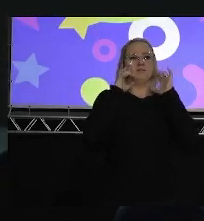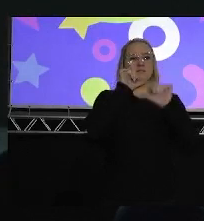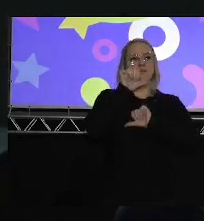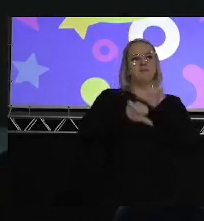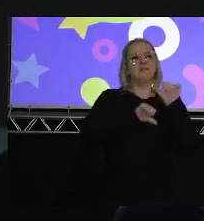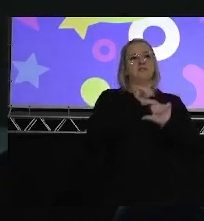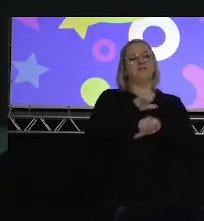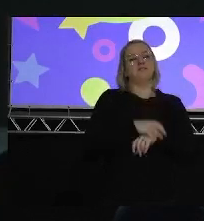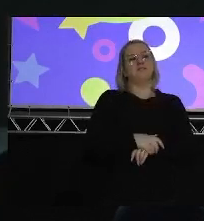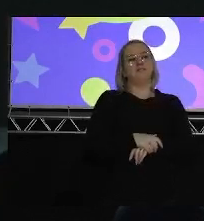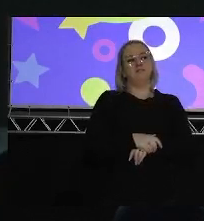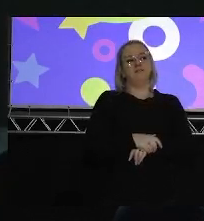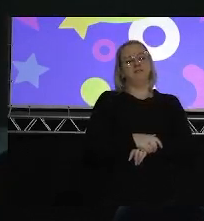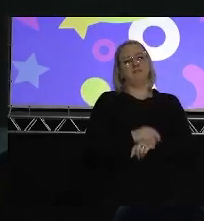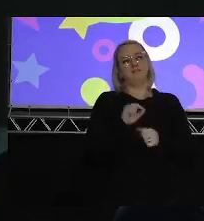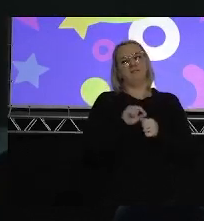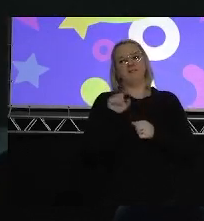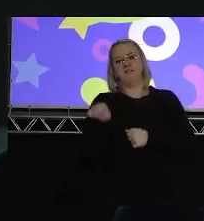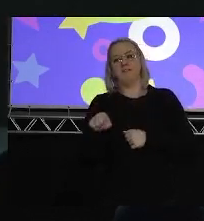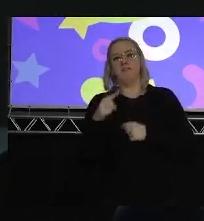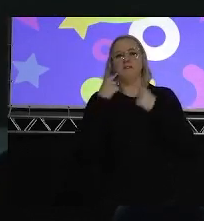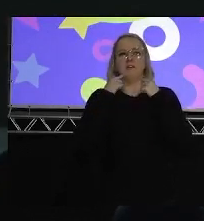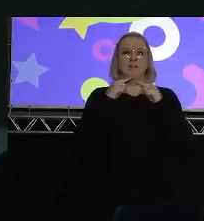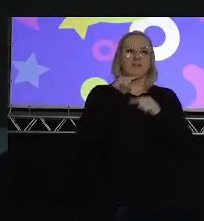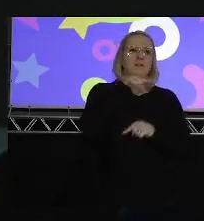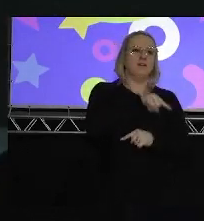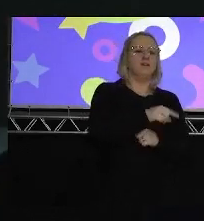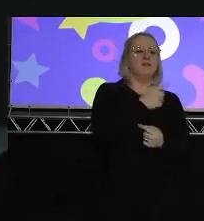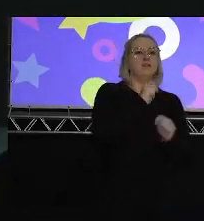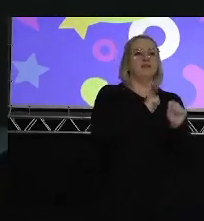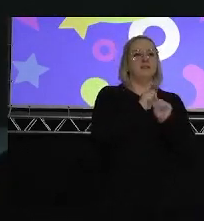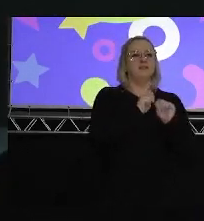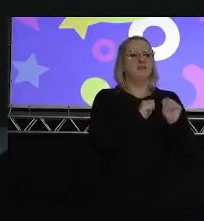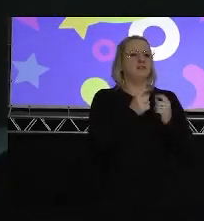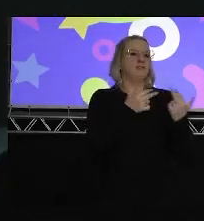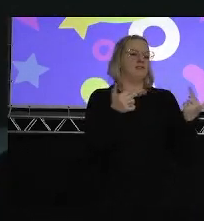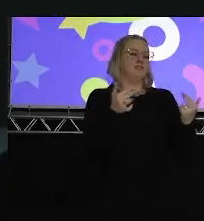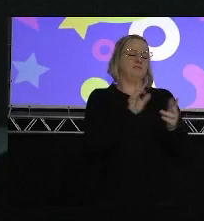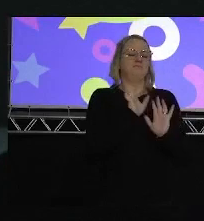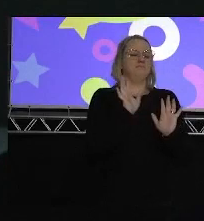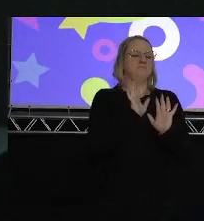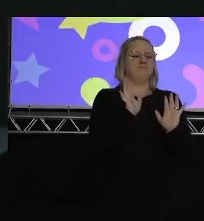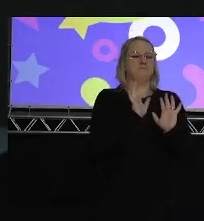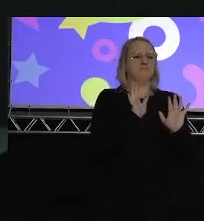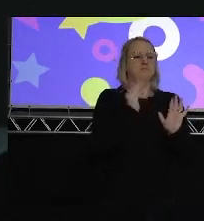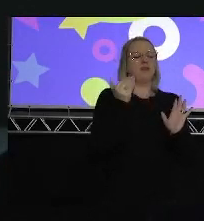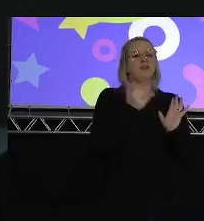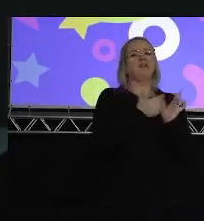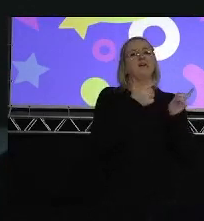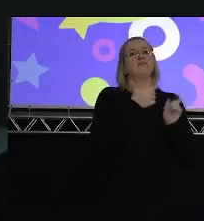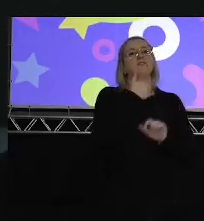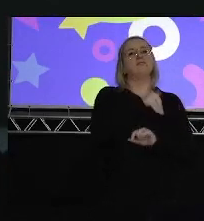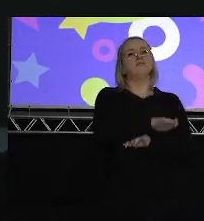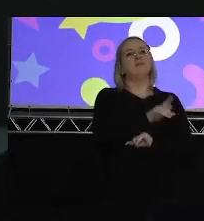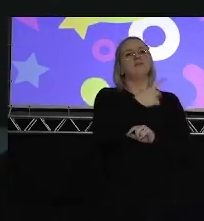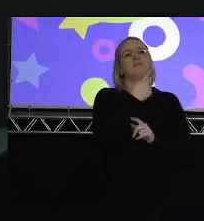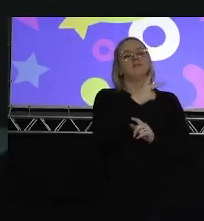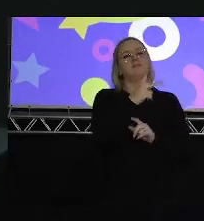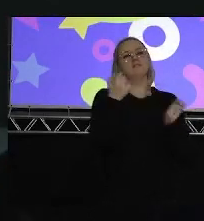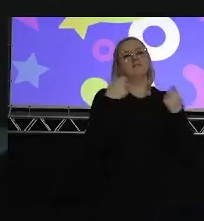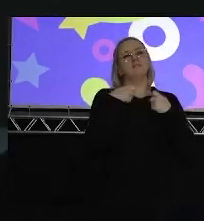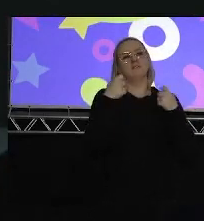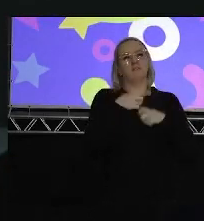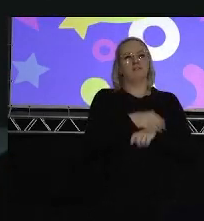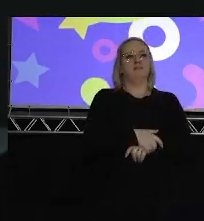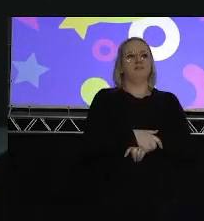a hierarquia, reclamar de comando controle. Não sei, não, André, onde é que, até onde vai a sua autonomia? Vamos trabalhar dentro